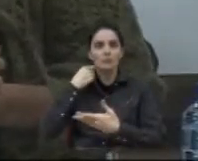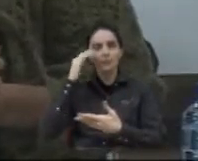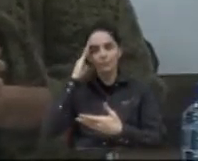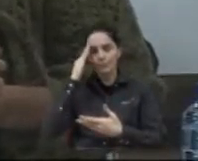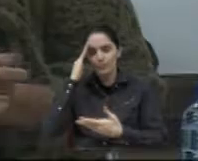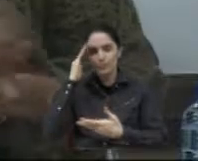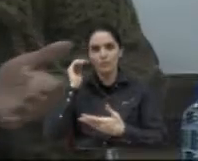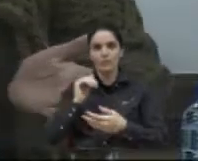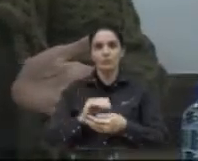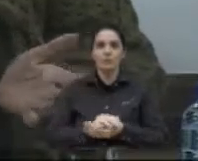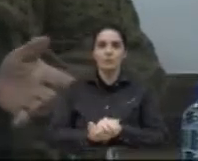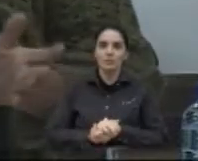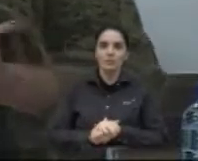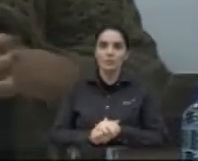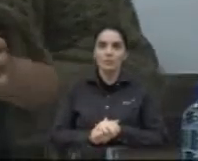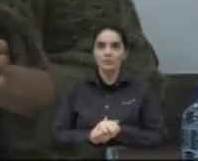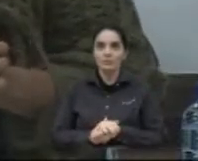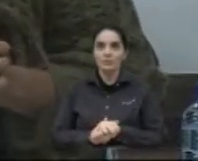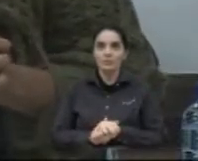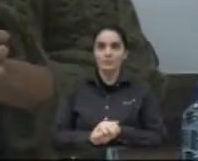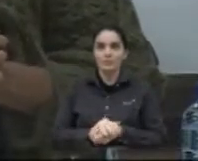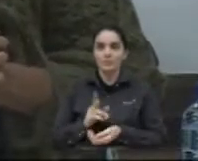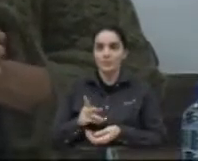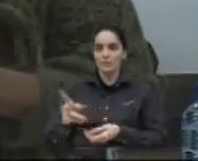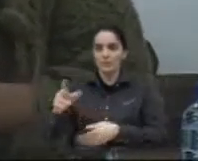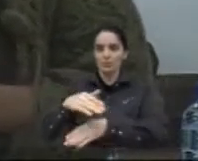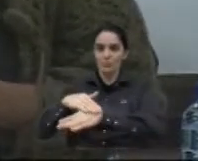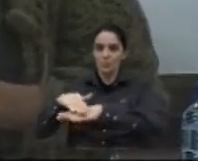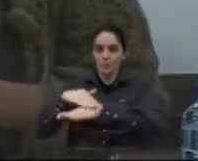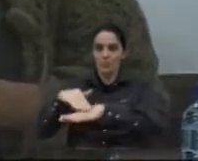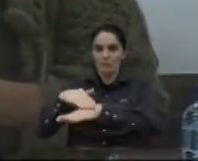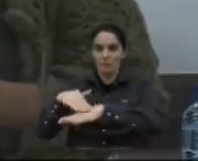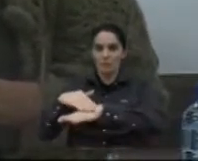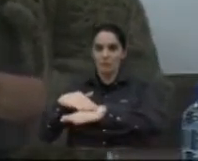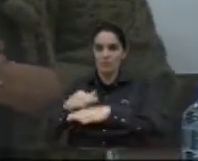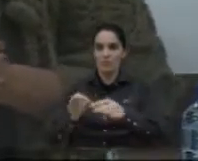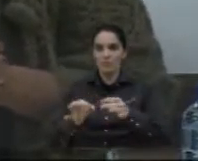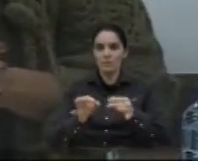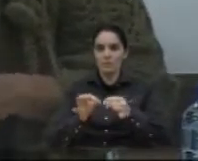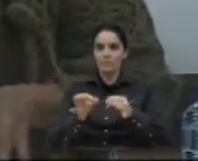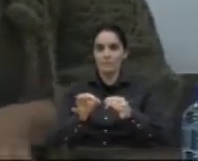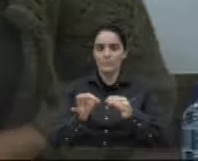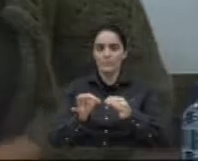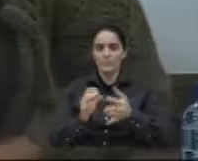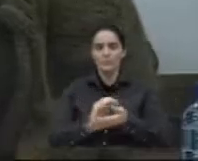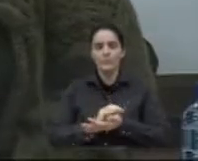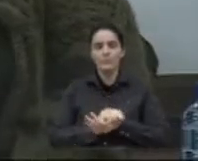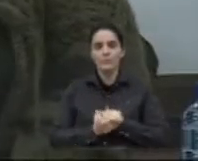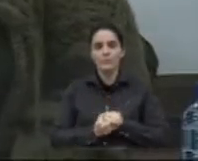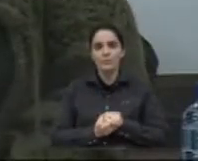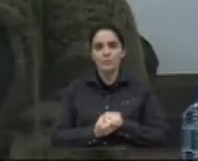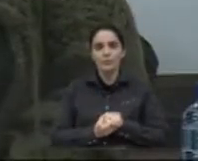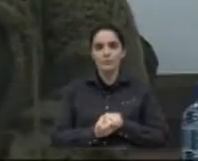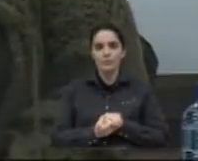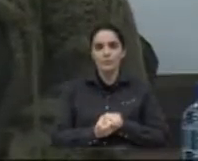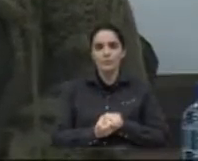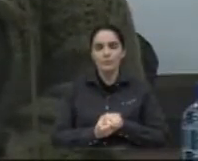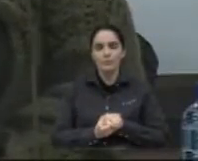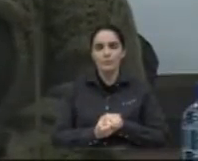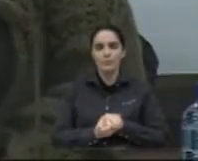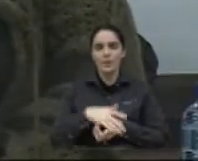teve comigo nas ponderações que fiz referente a esse projeto e mantenho o meu